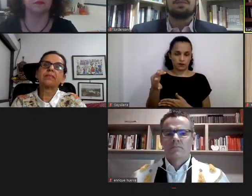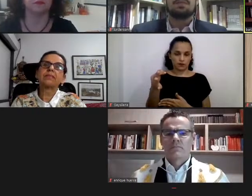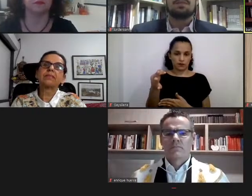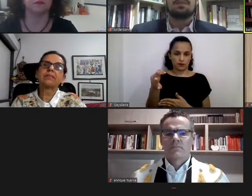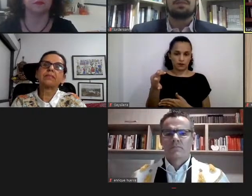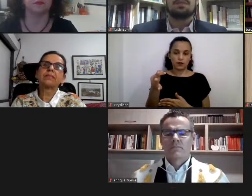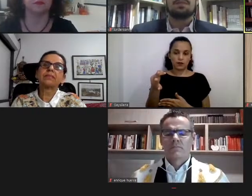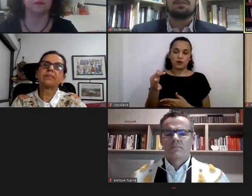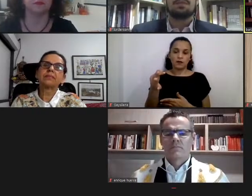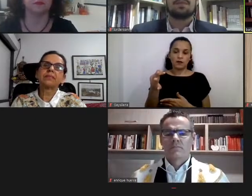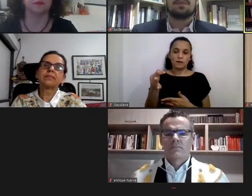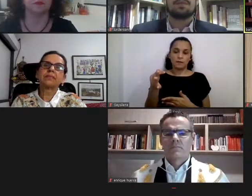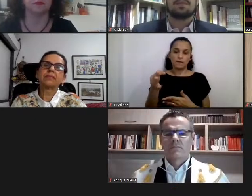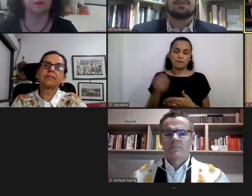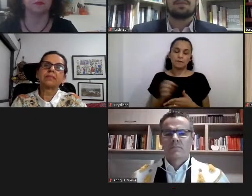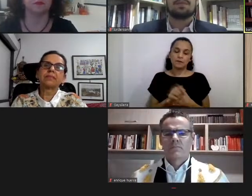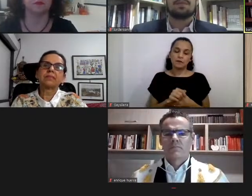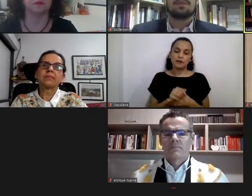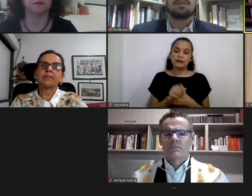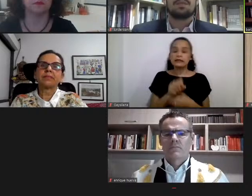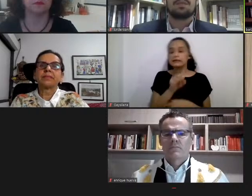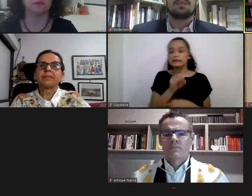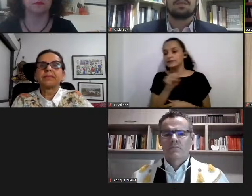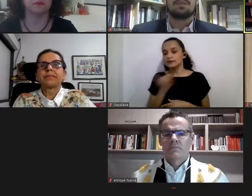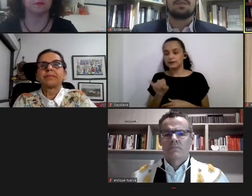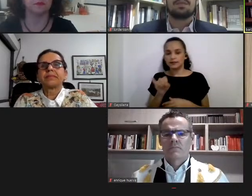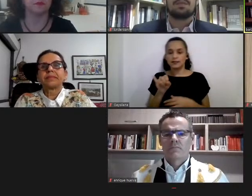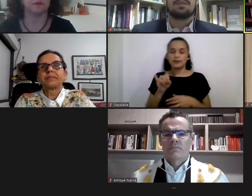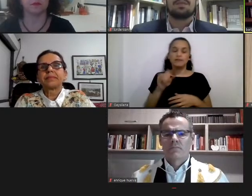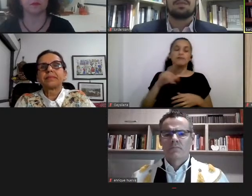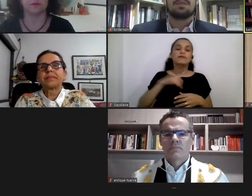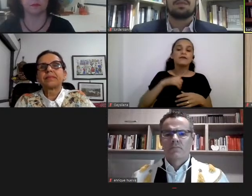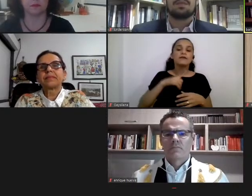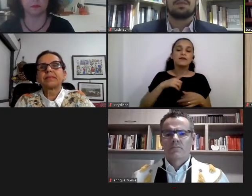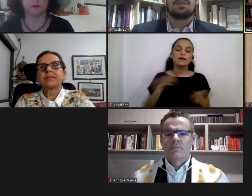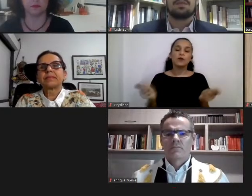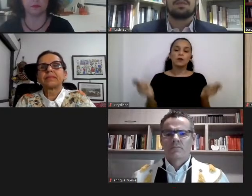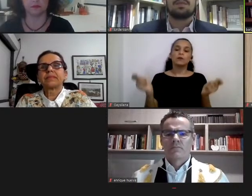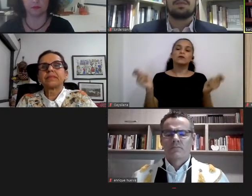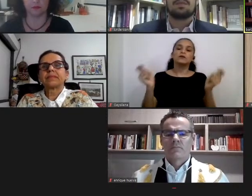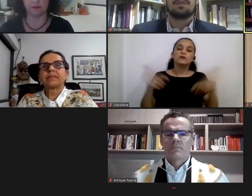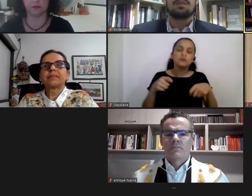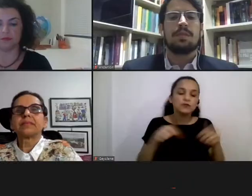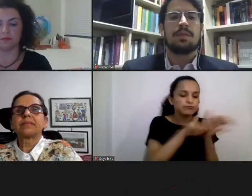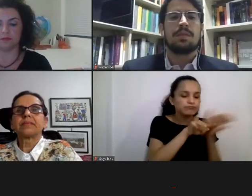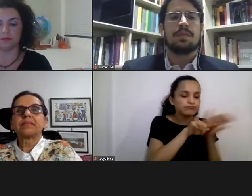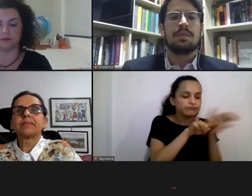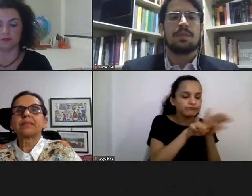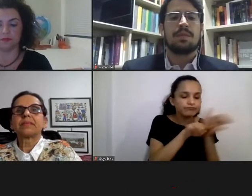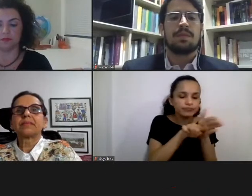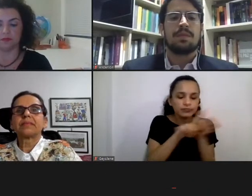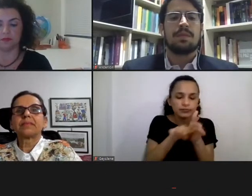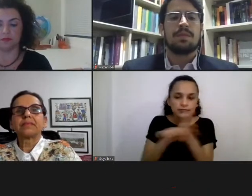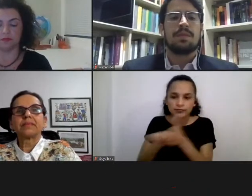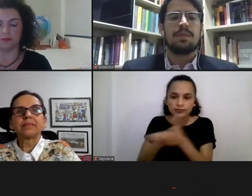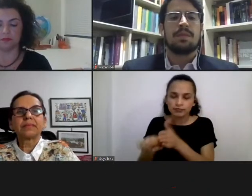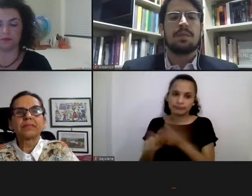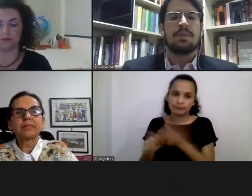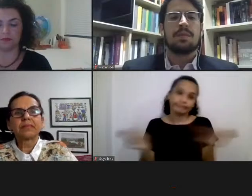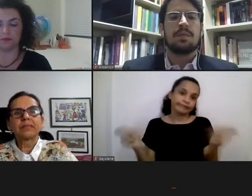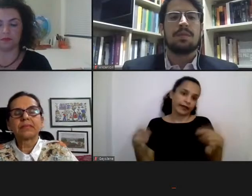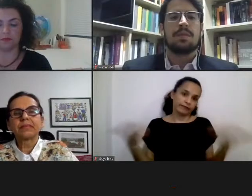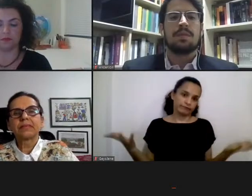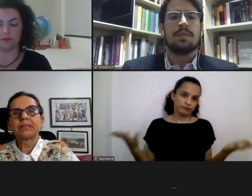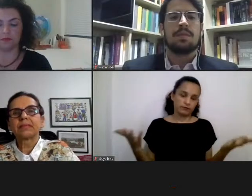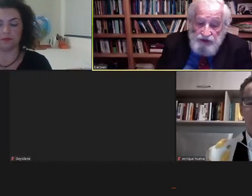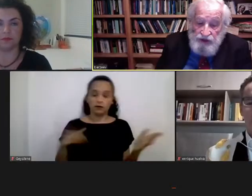adiante, se as condições para a investigação permanecerão. Infelizmente,